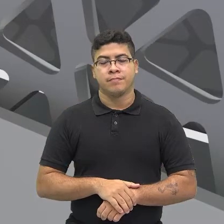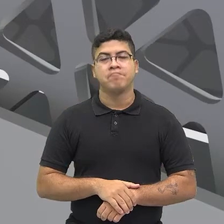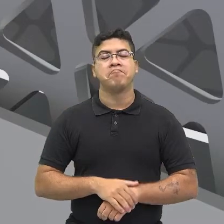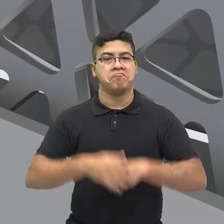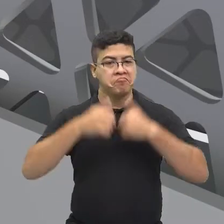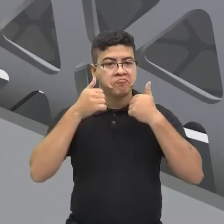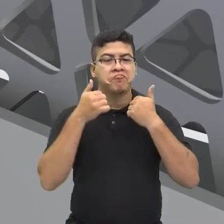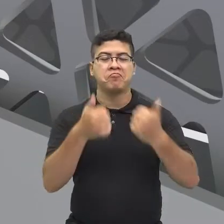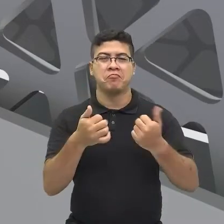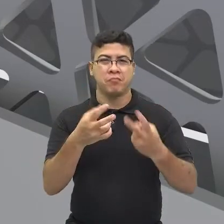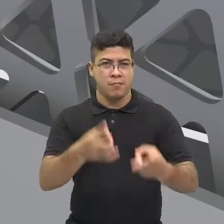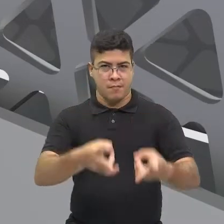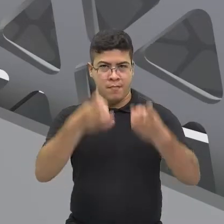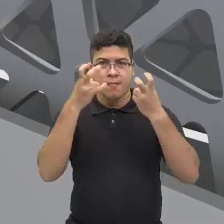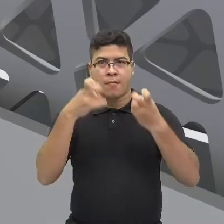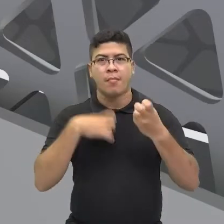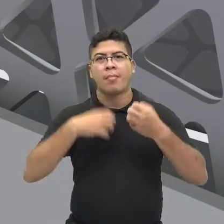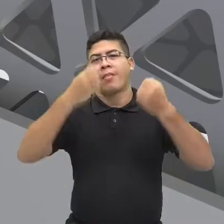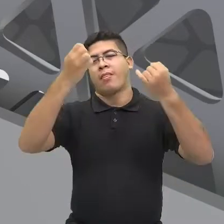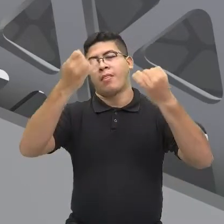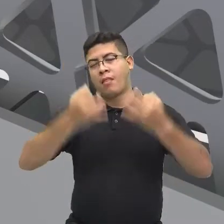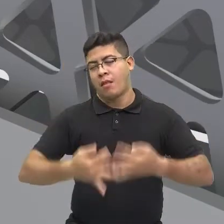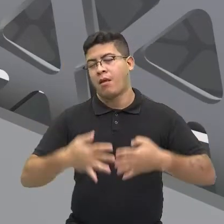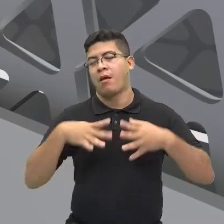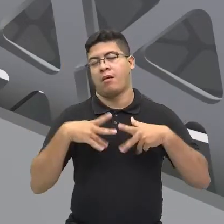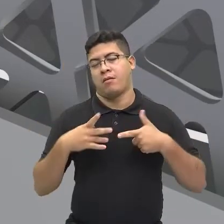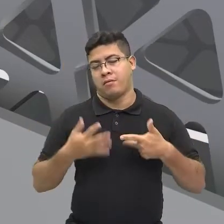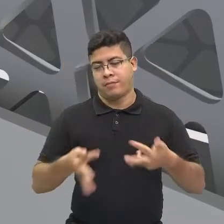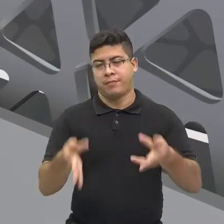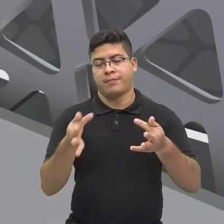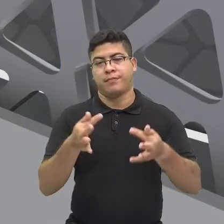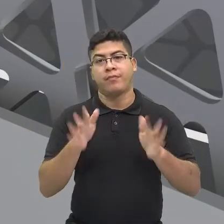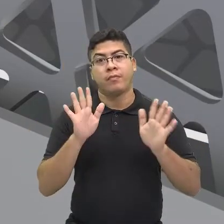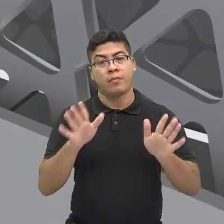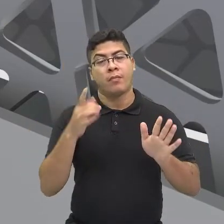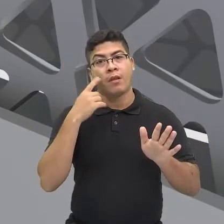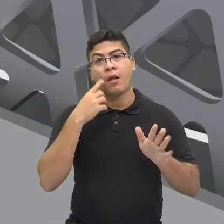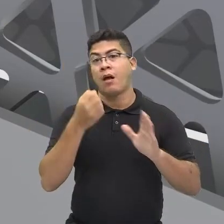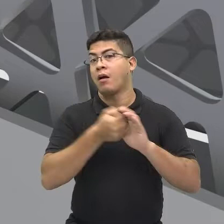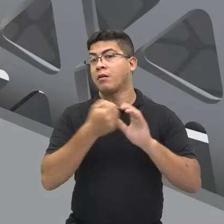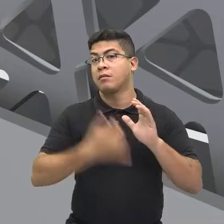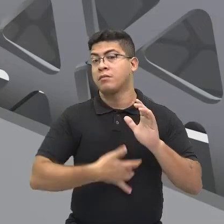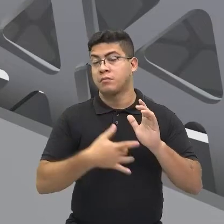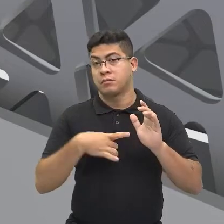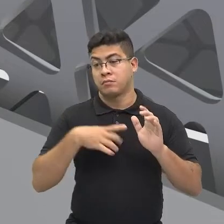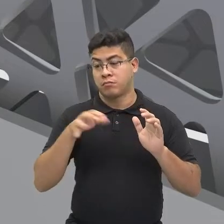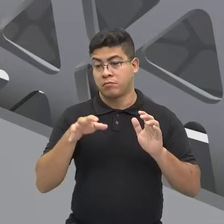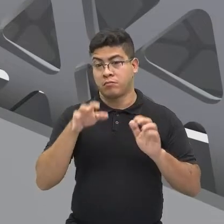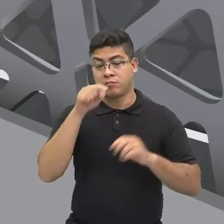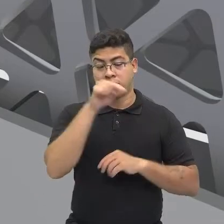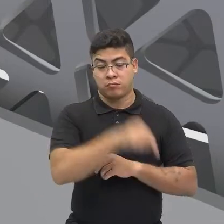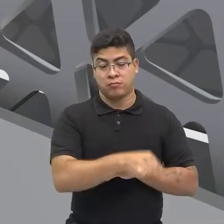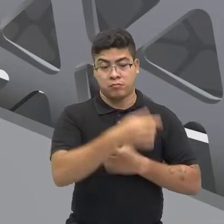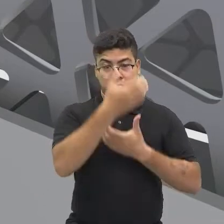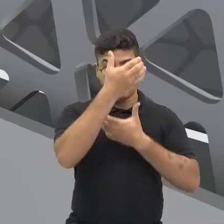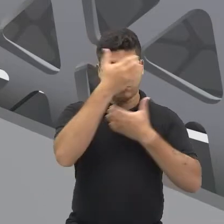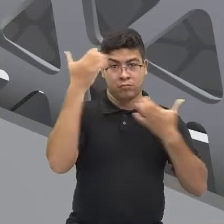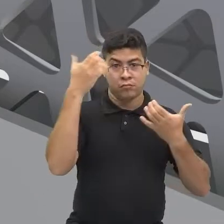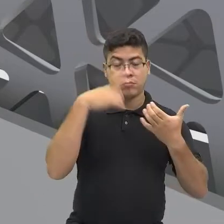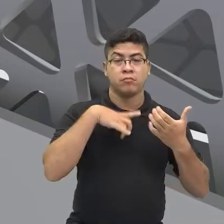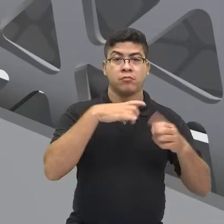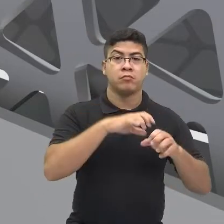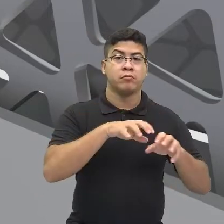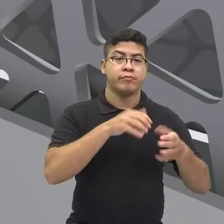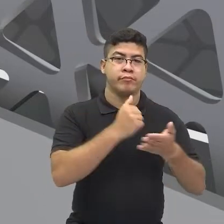Muito bem, notaram? Bem explicado aí pela professora, né? Então, características aí, o cubismo, ele é fragmentado,